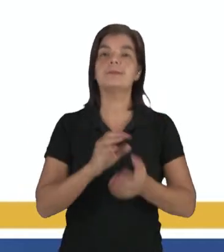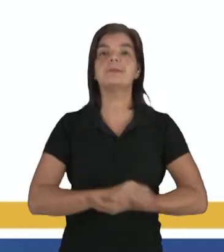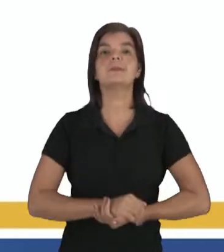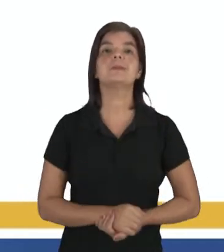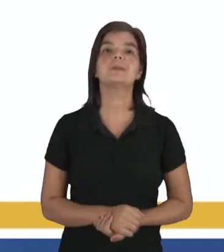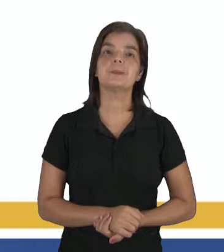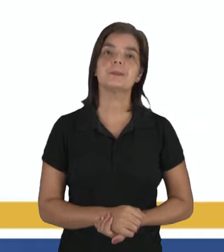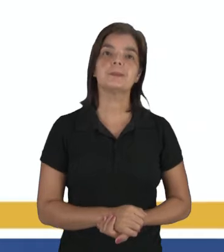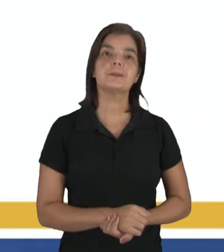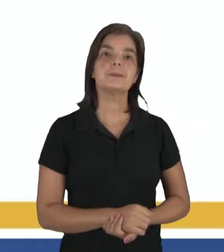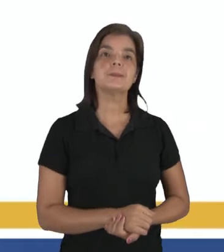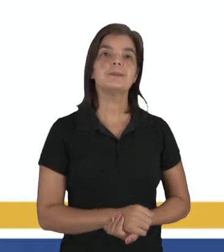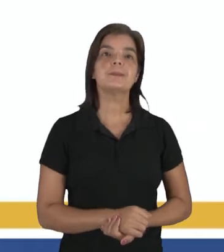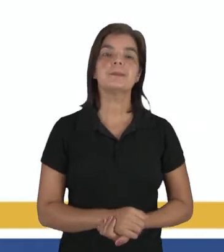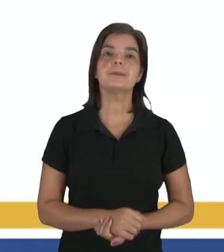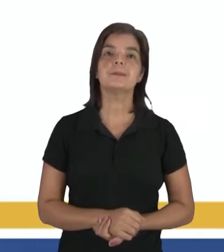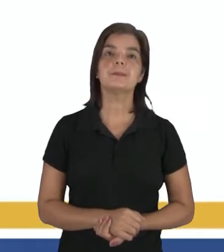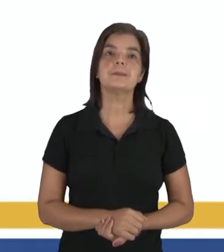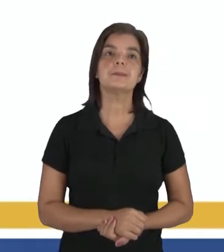ok?